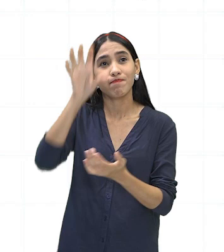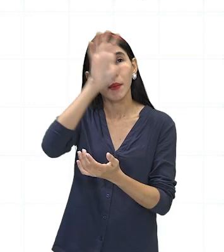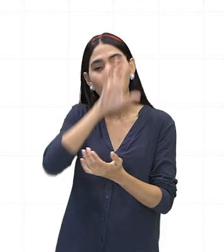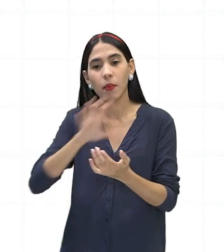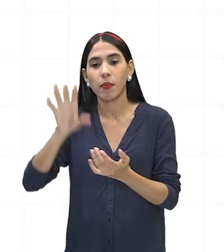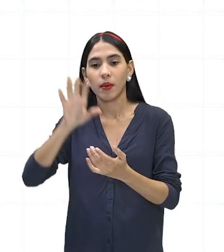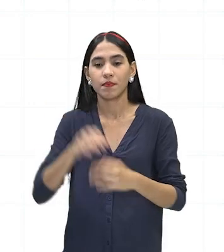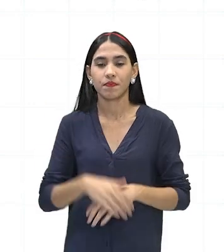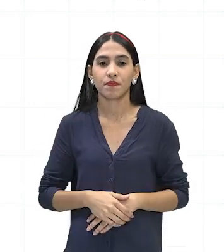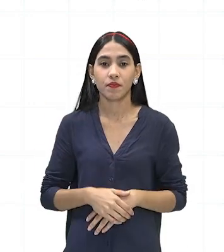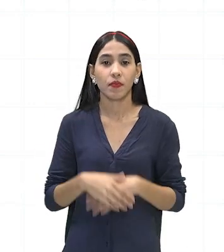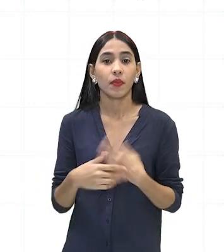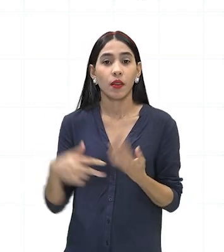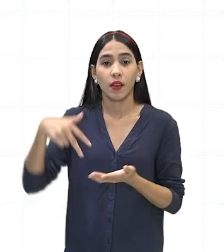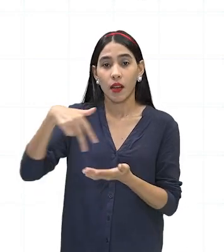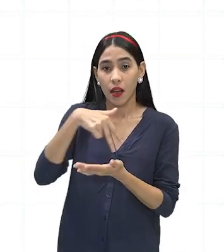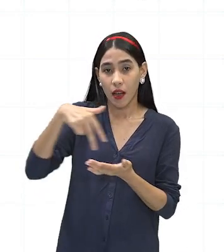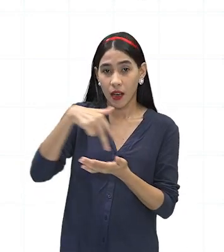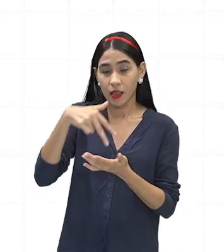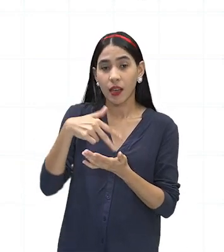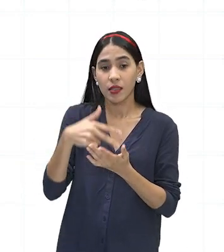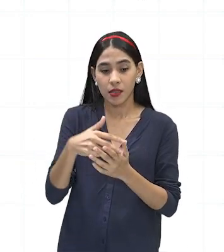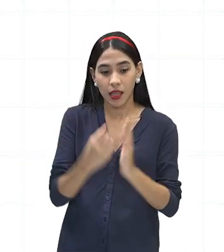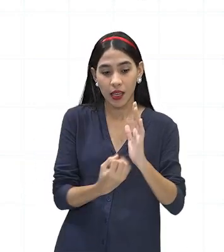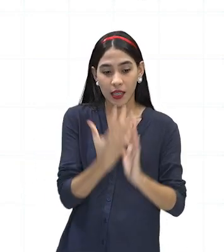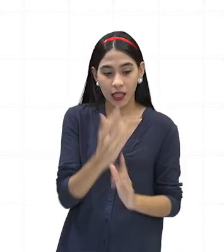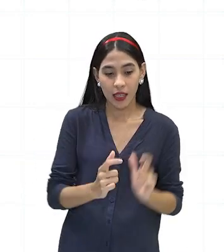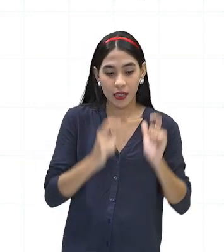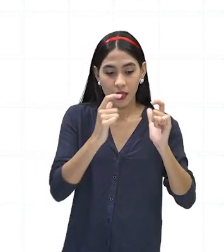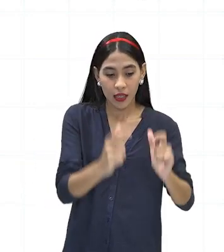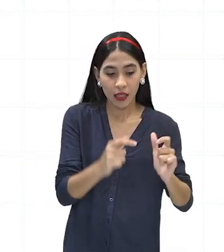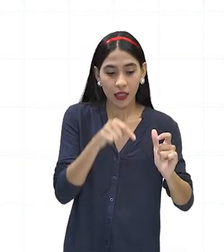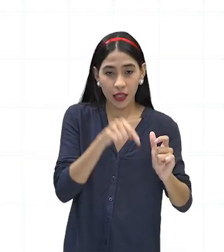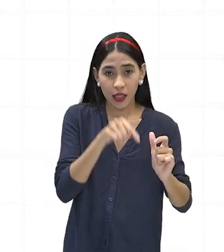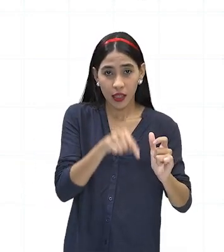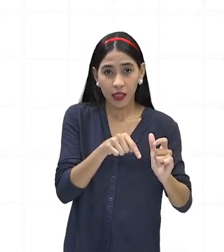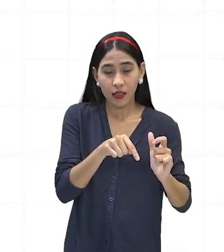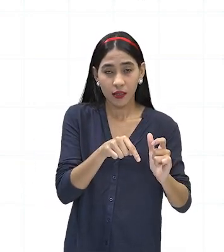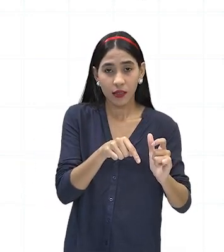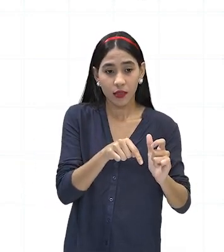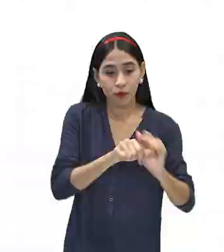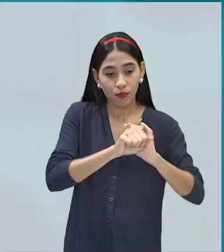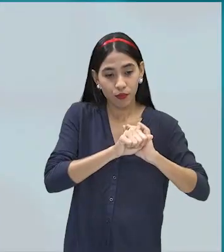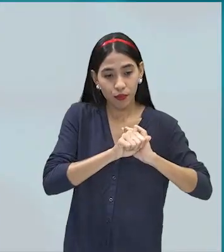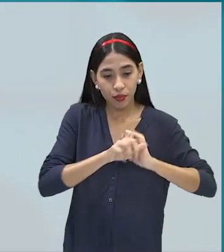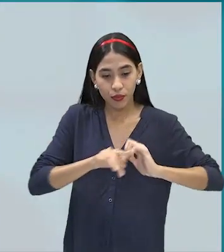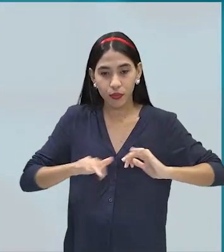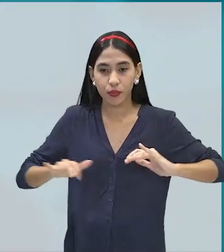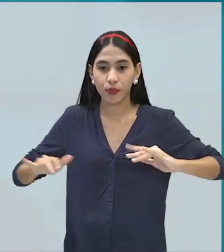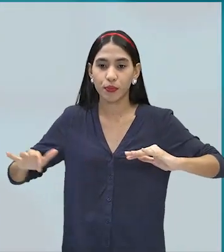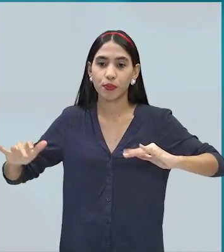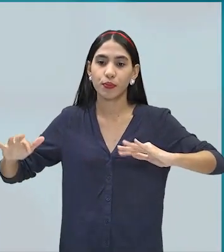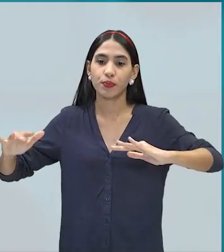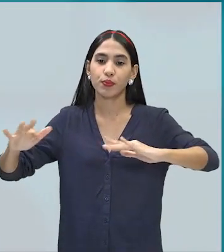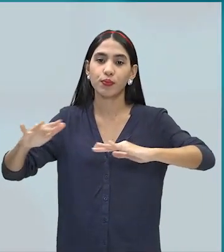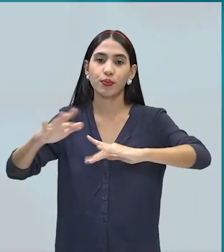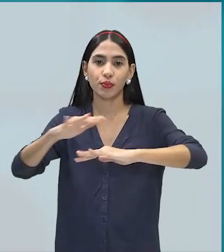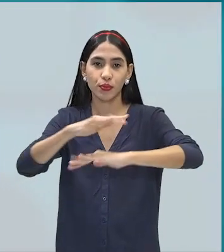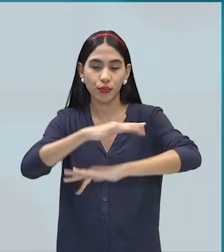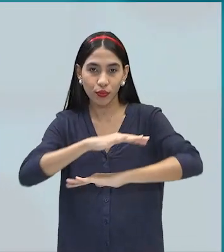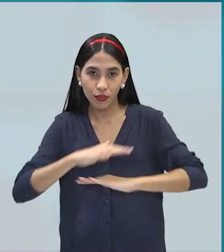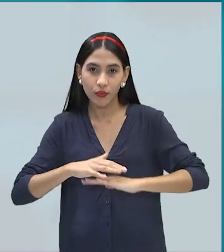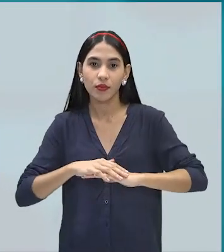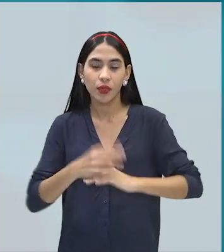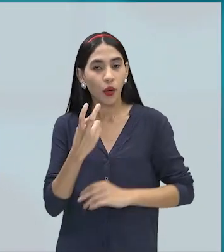né? A dança ela nasce numa região e quando ela começa a surgir em outras regiões, ela vai o quê? Pegando aí